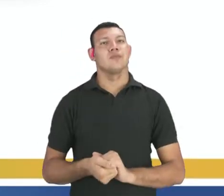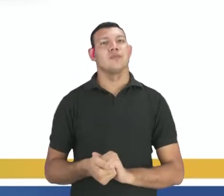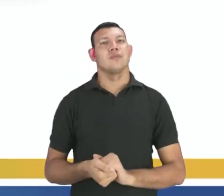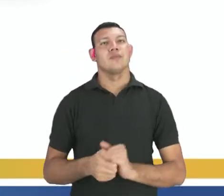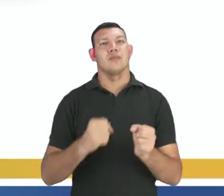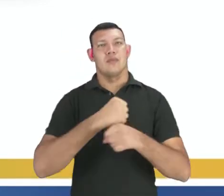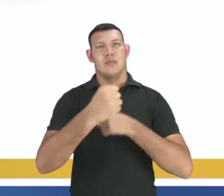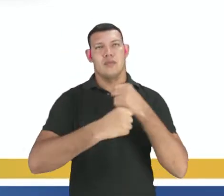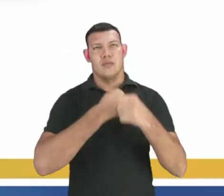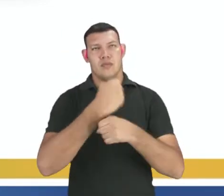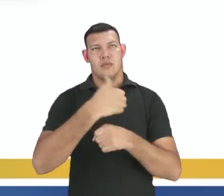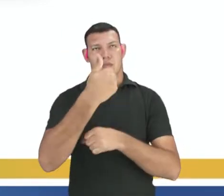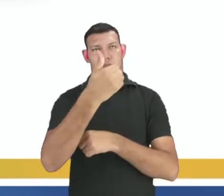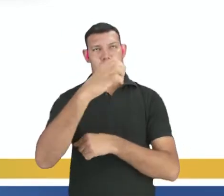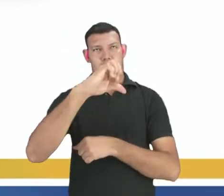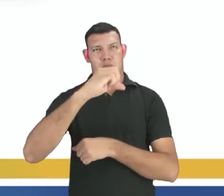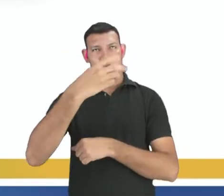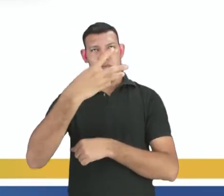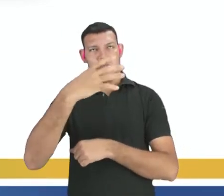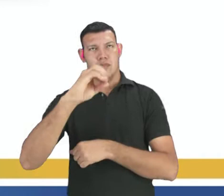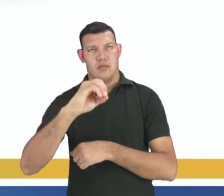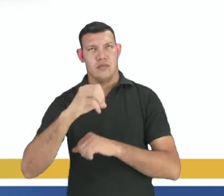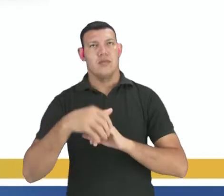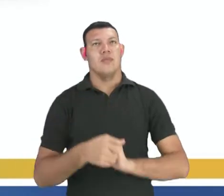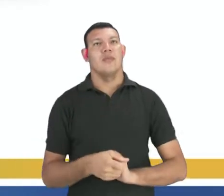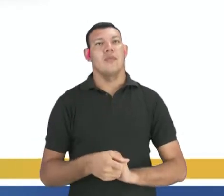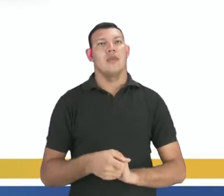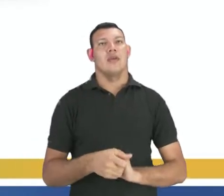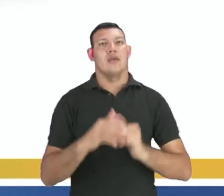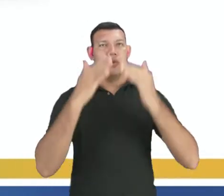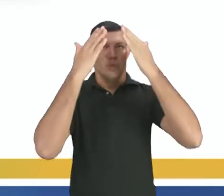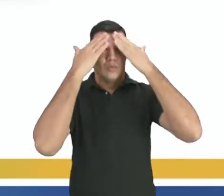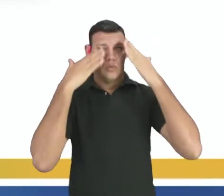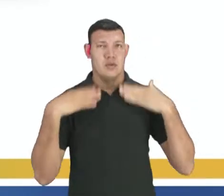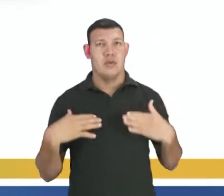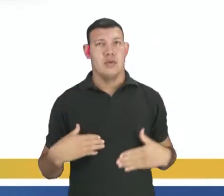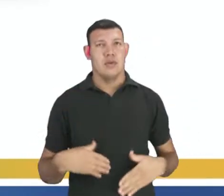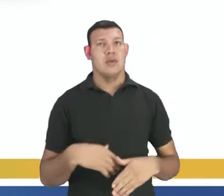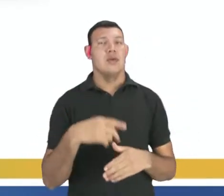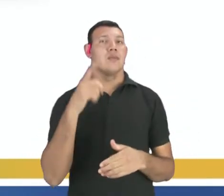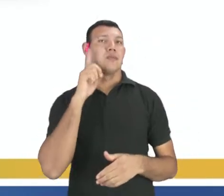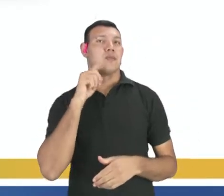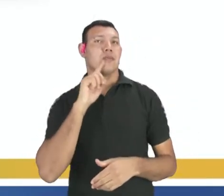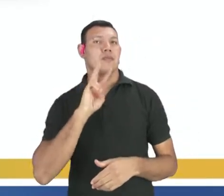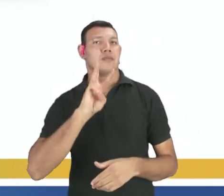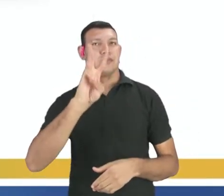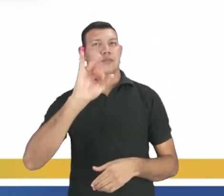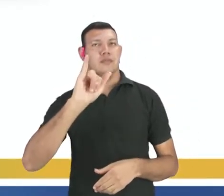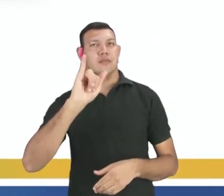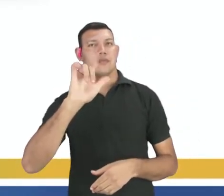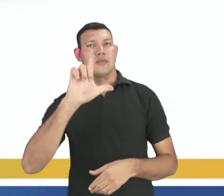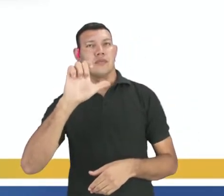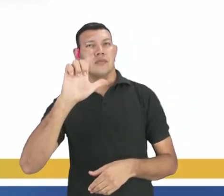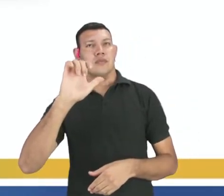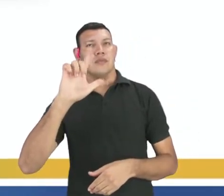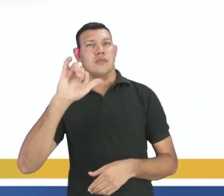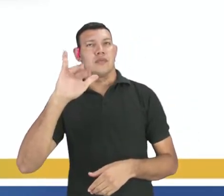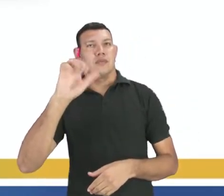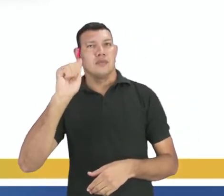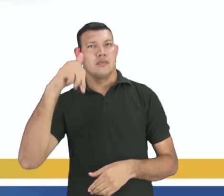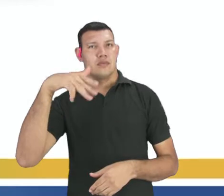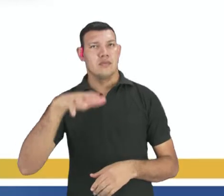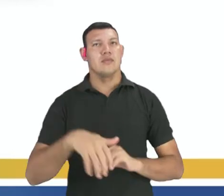Em 1940, o fisiologista americano William Sheldon concluiu que as características físicas geneticamente